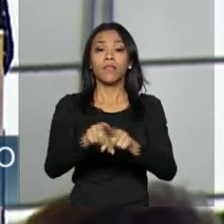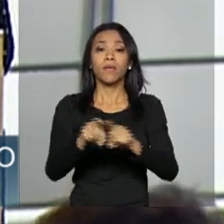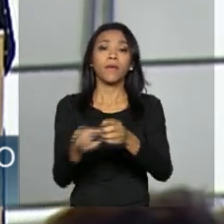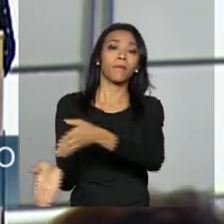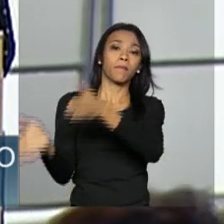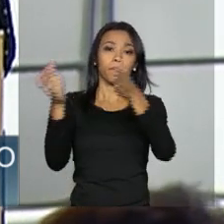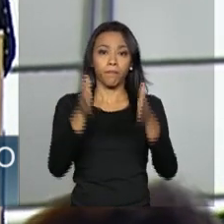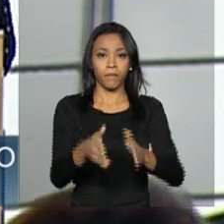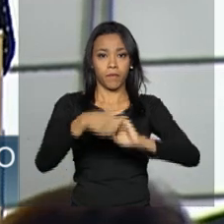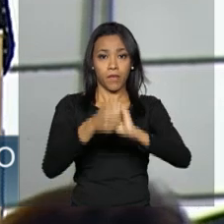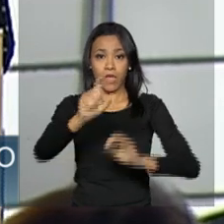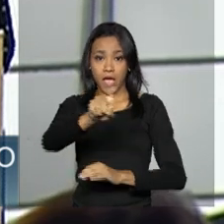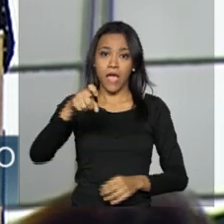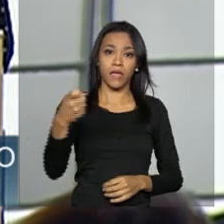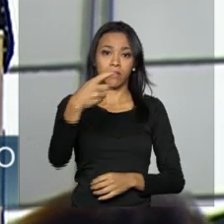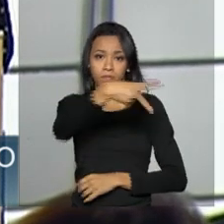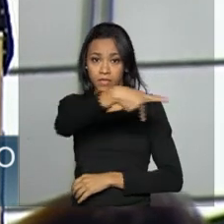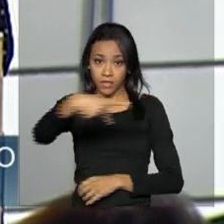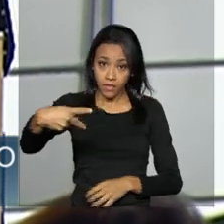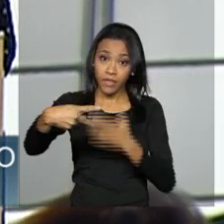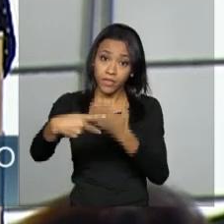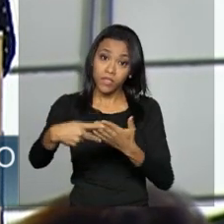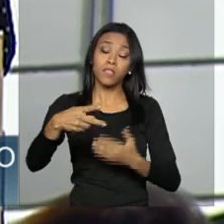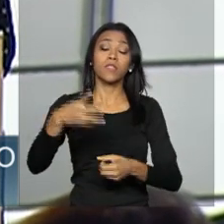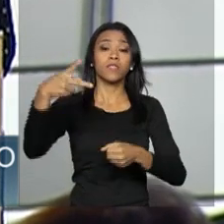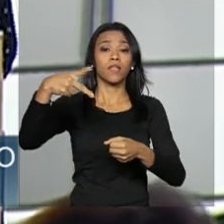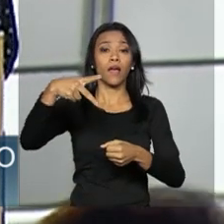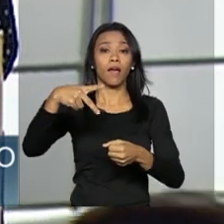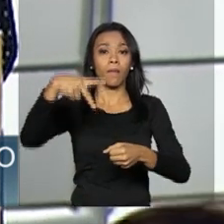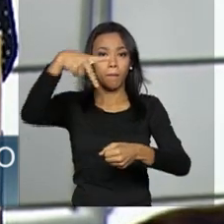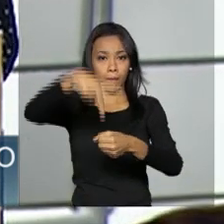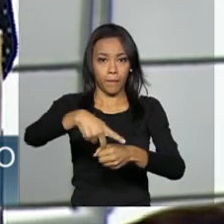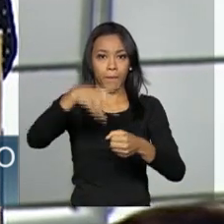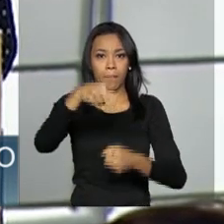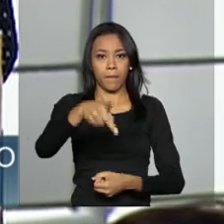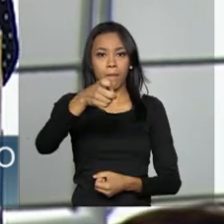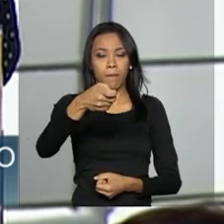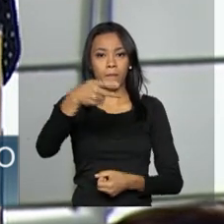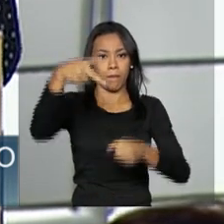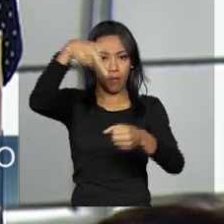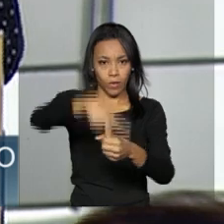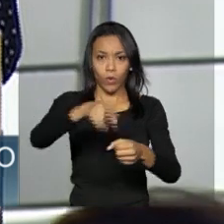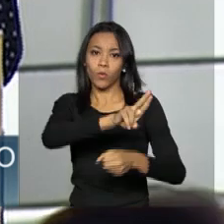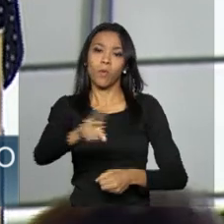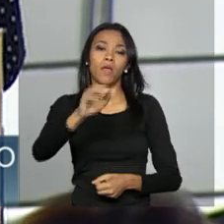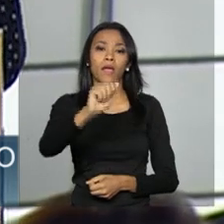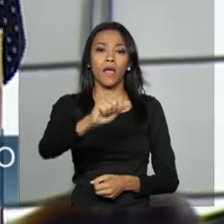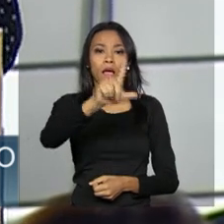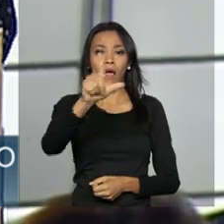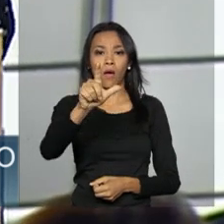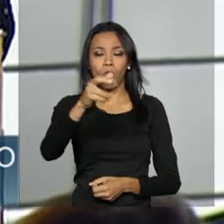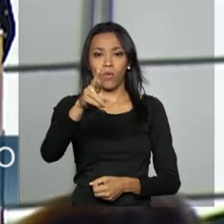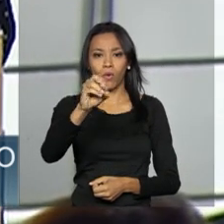Cumprimentar o ex-presidente da Agência Nacional de Petróleo, Haroldo Lima. Cumprimentar as